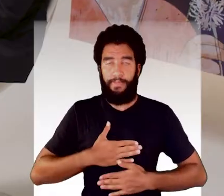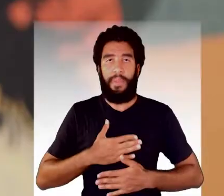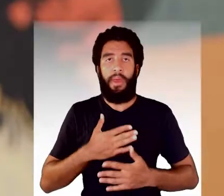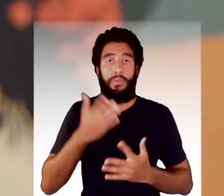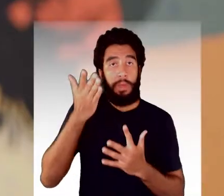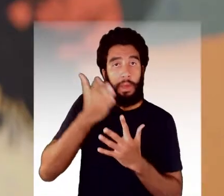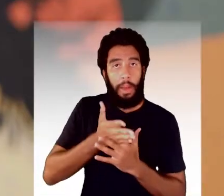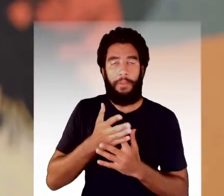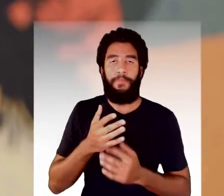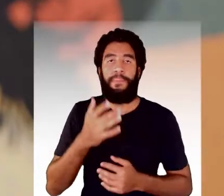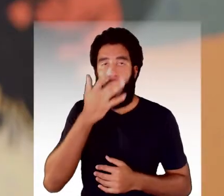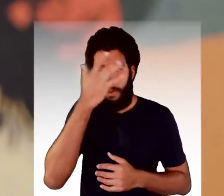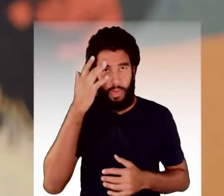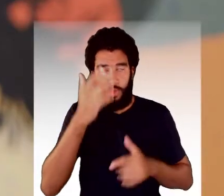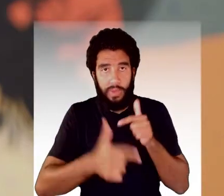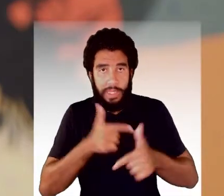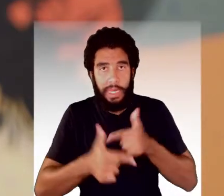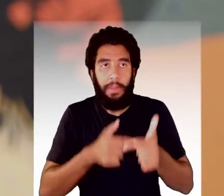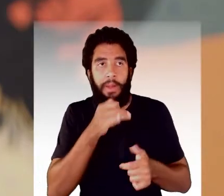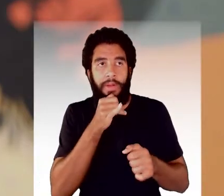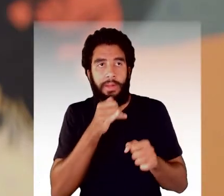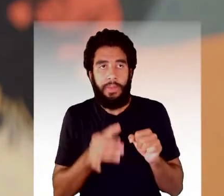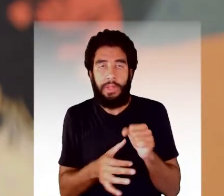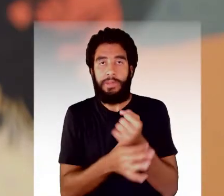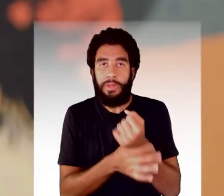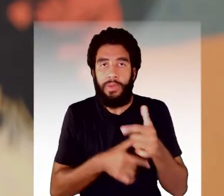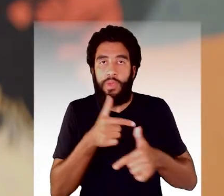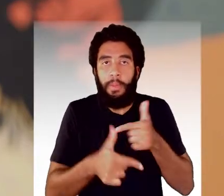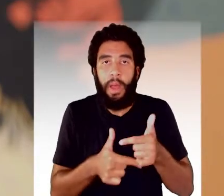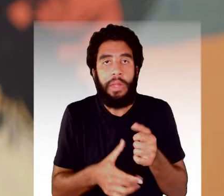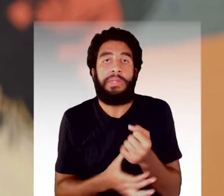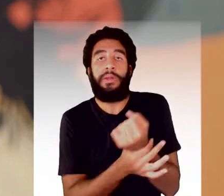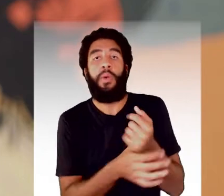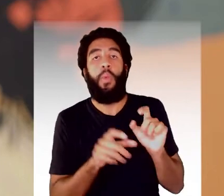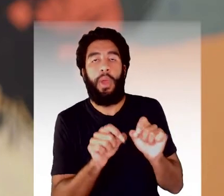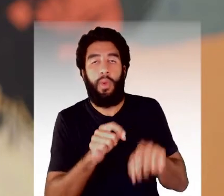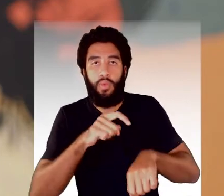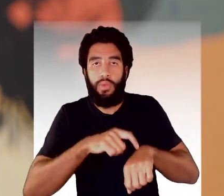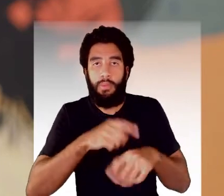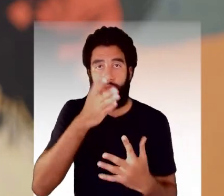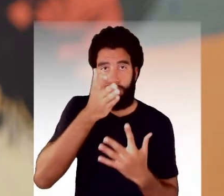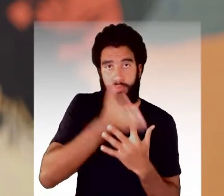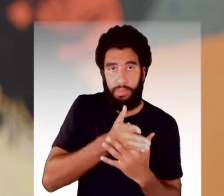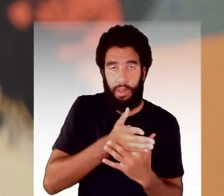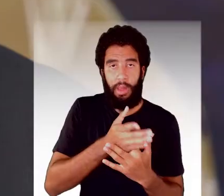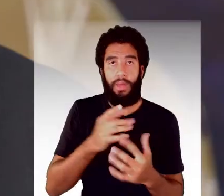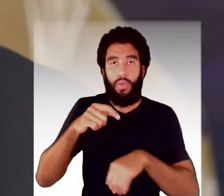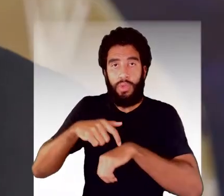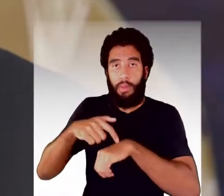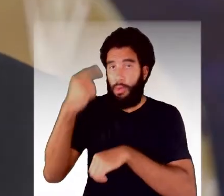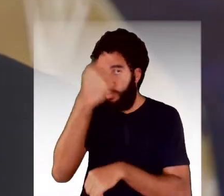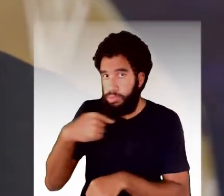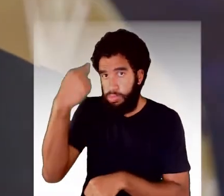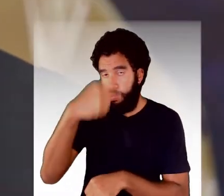importante. Doutor, vamos aproveitar que nós estamos nessa roda de conversa e vamos conversar com o doutor Roberto Ruiz. Que pergunta que o senhor faria para ele?